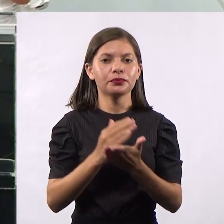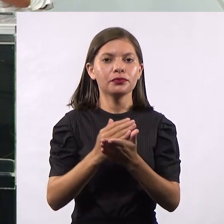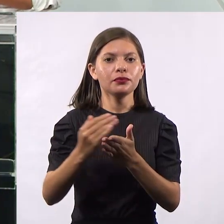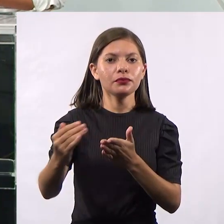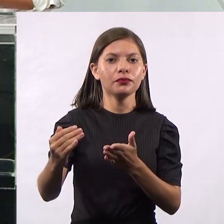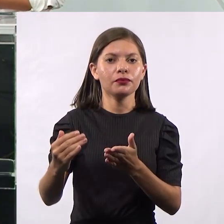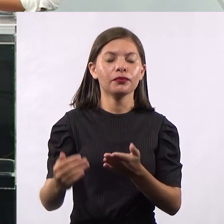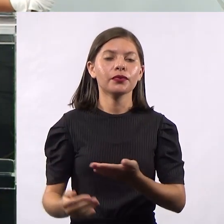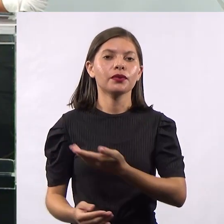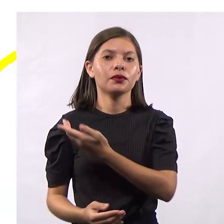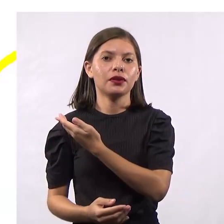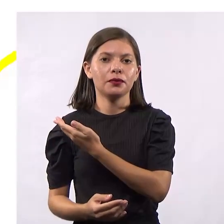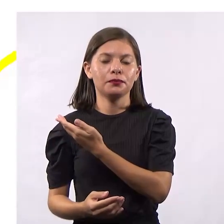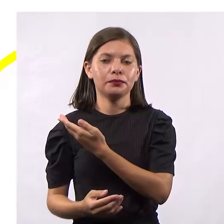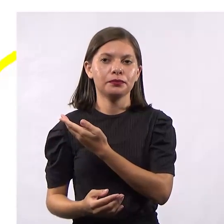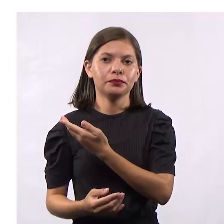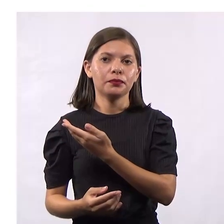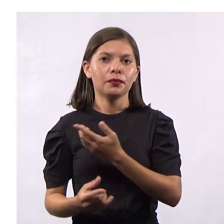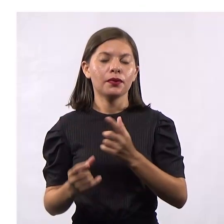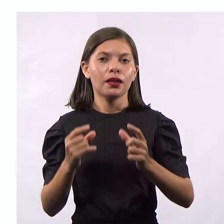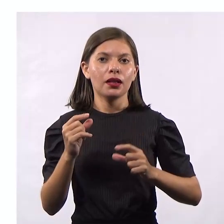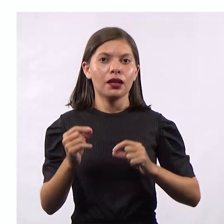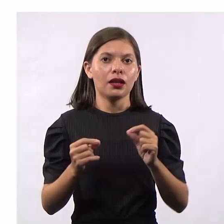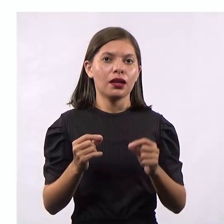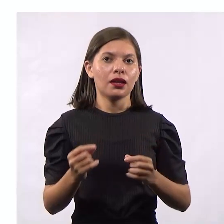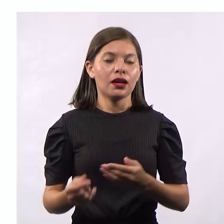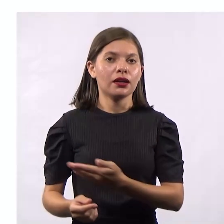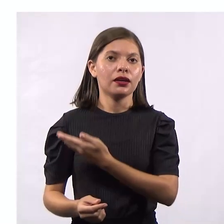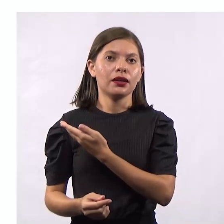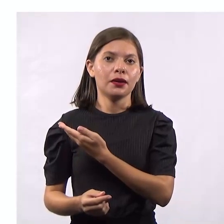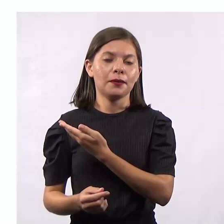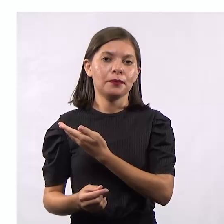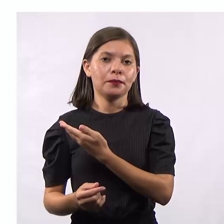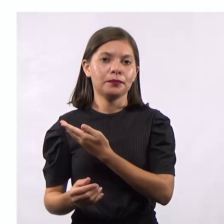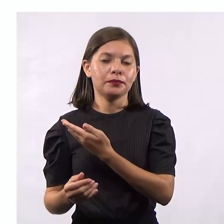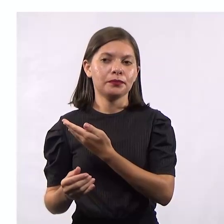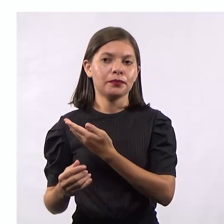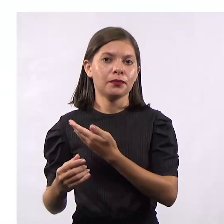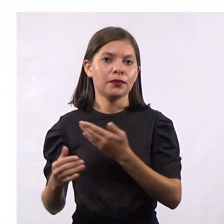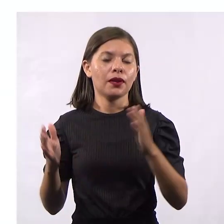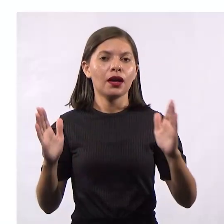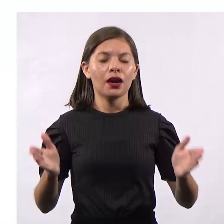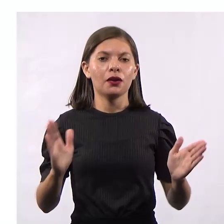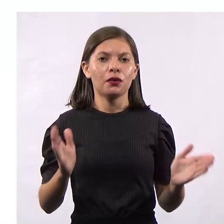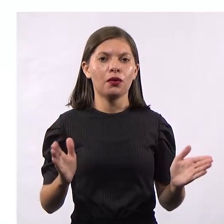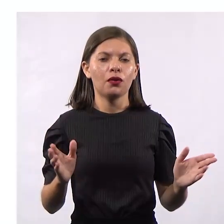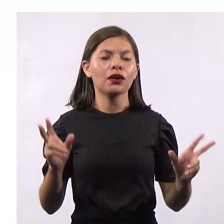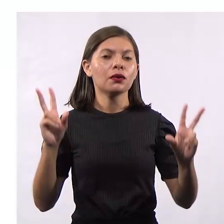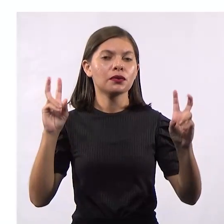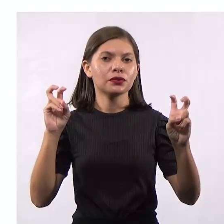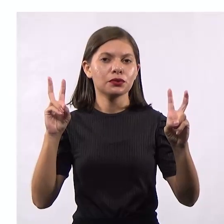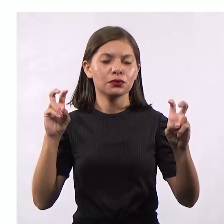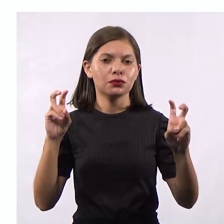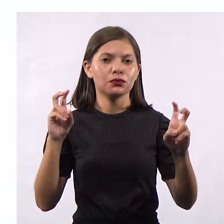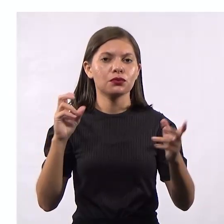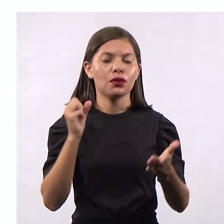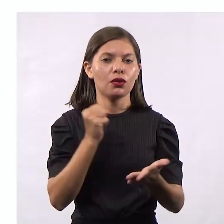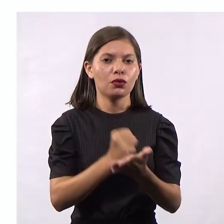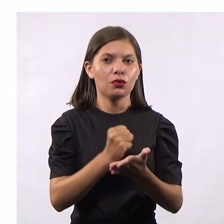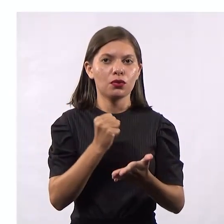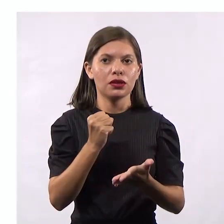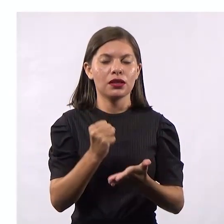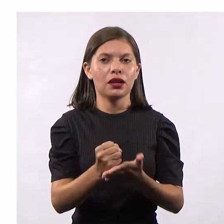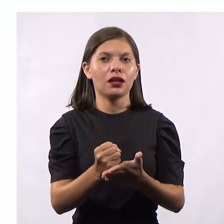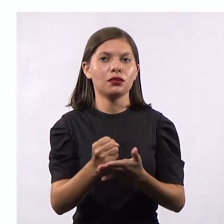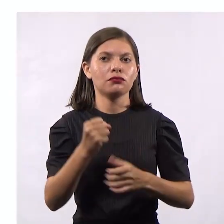Então, vamos seguir. Olha aí. Aqui, passando agora para o